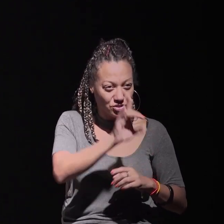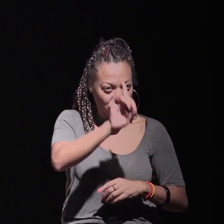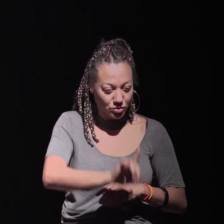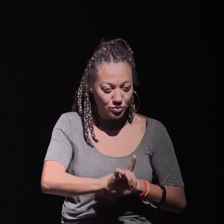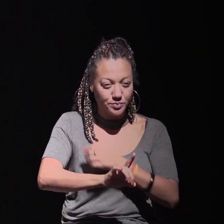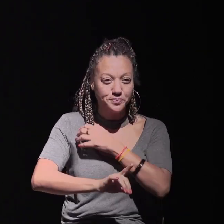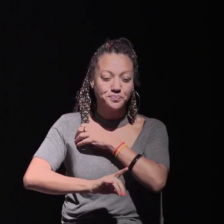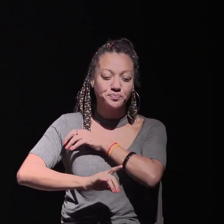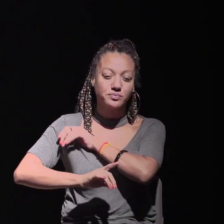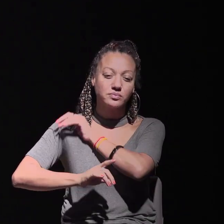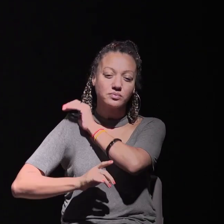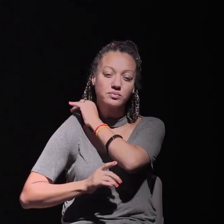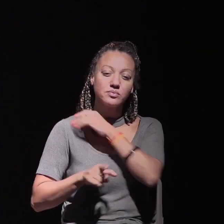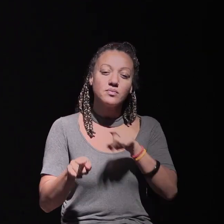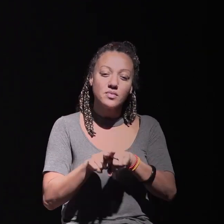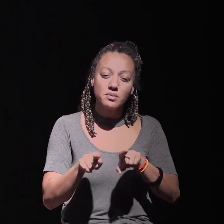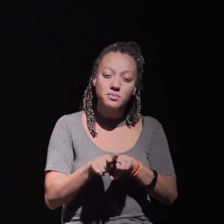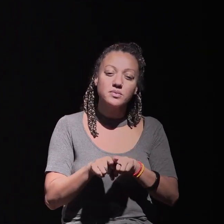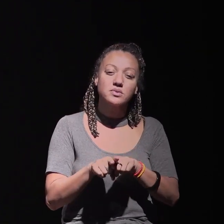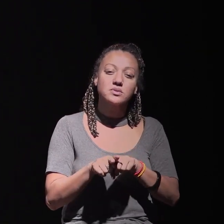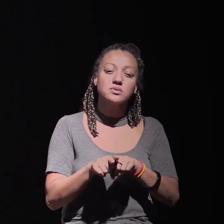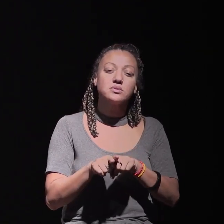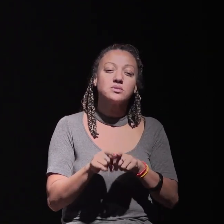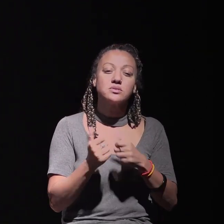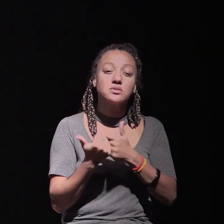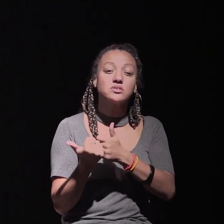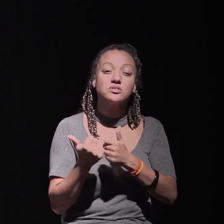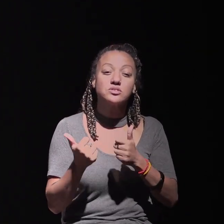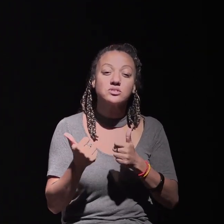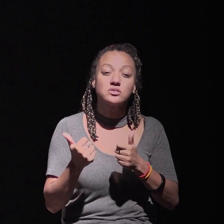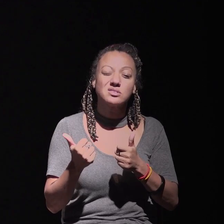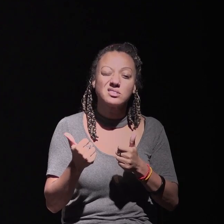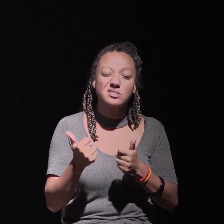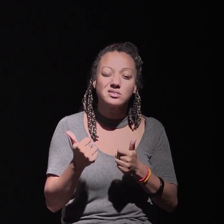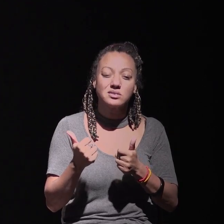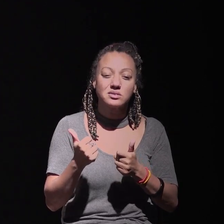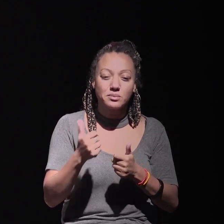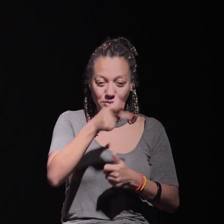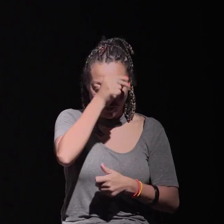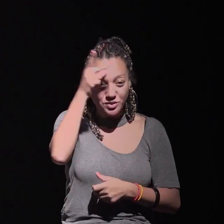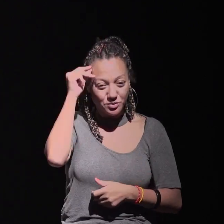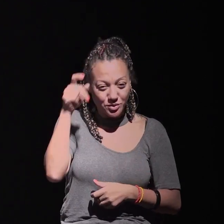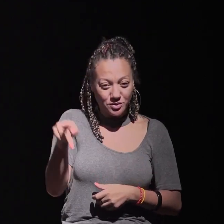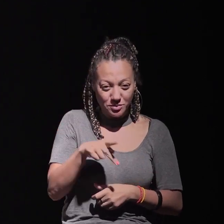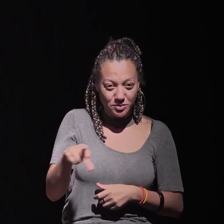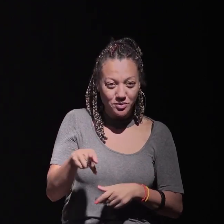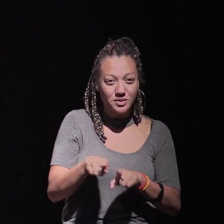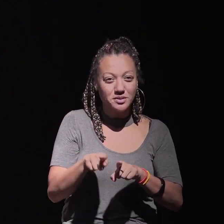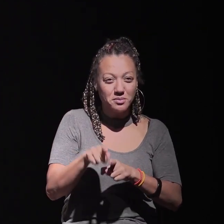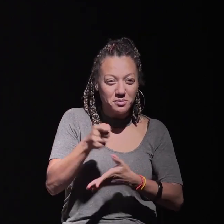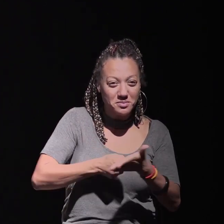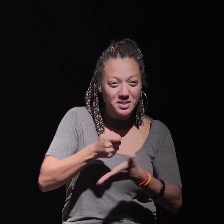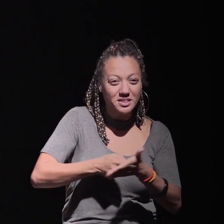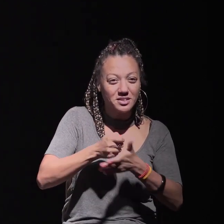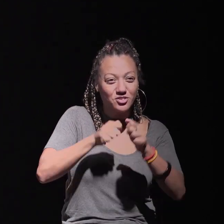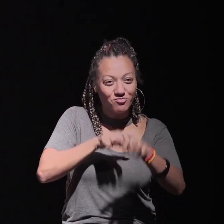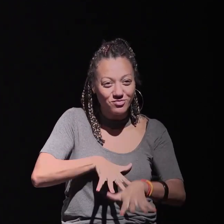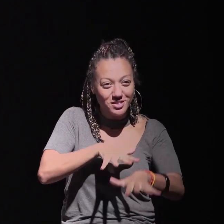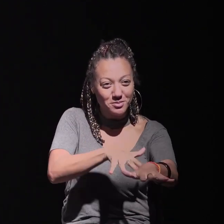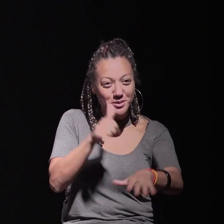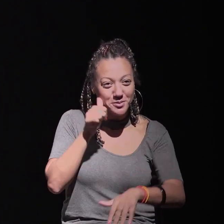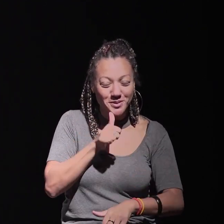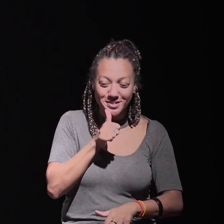educação infantil na rede municipal e atua como militante da Marcha Mundial das Mulheres. Sara, por favor.